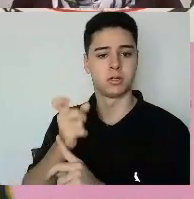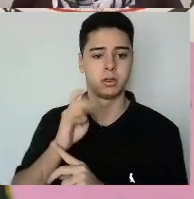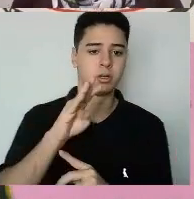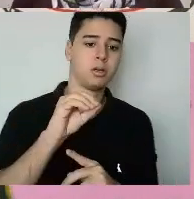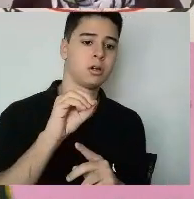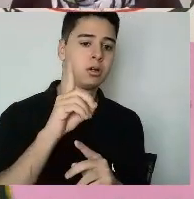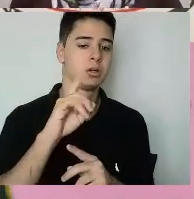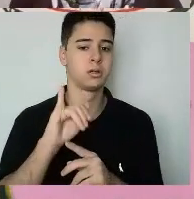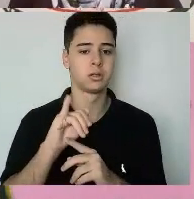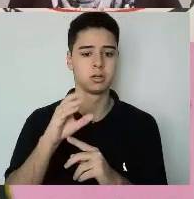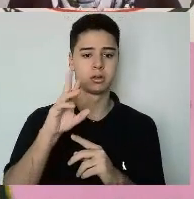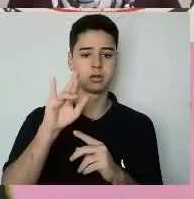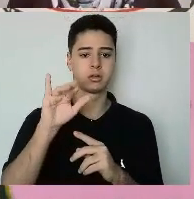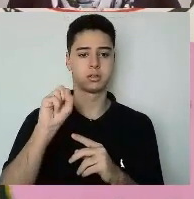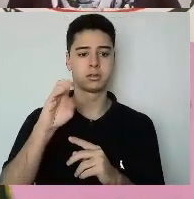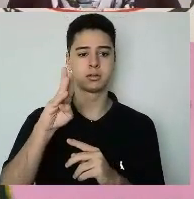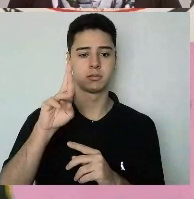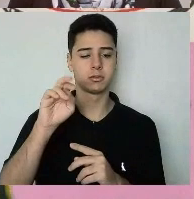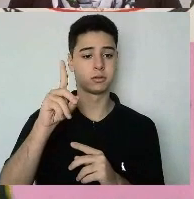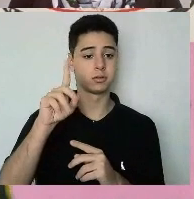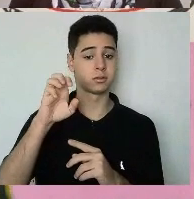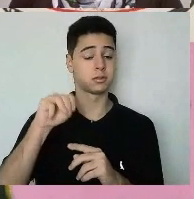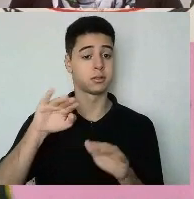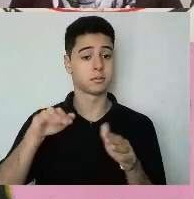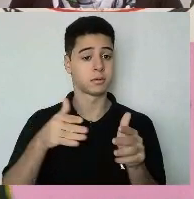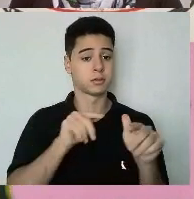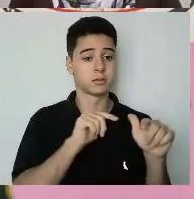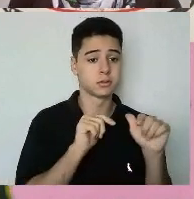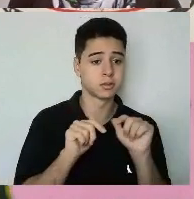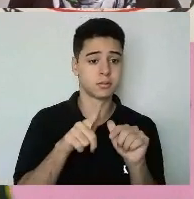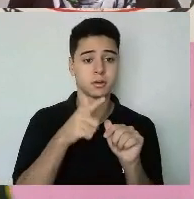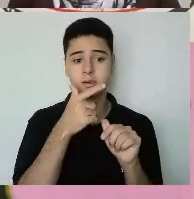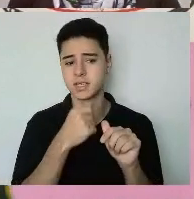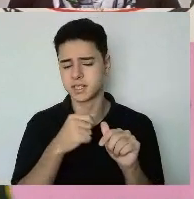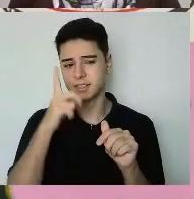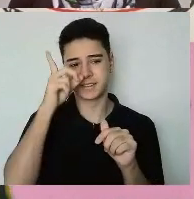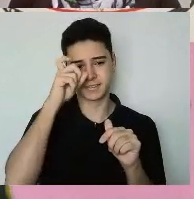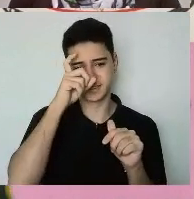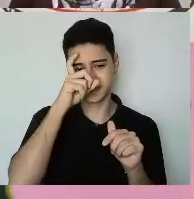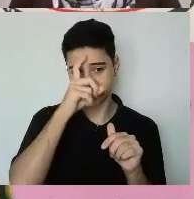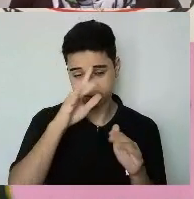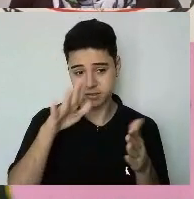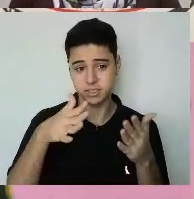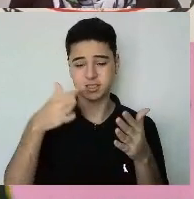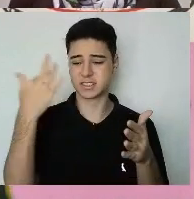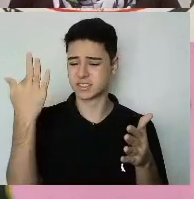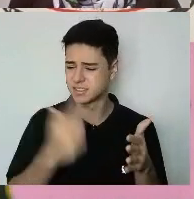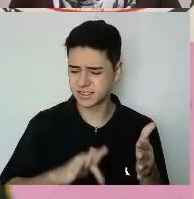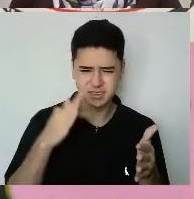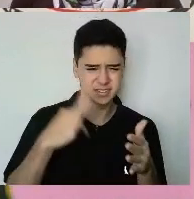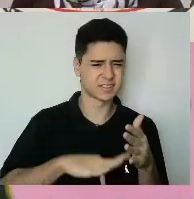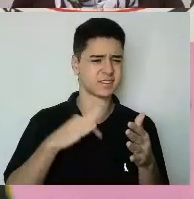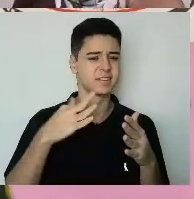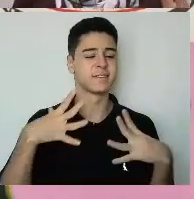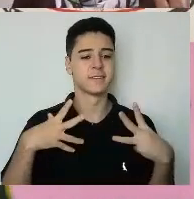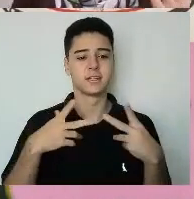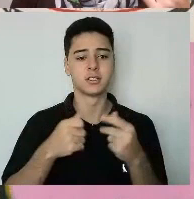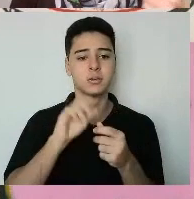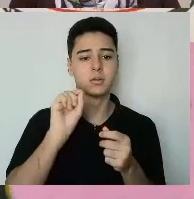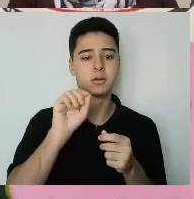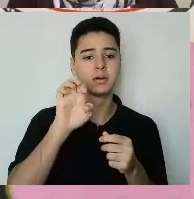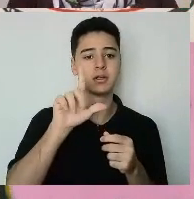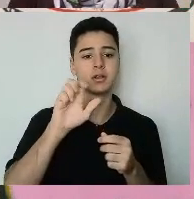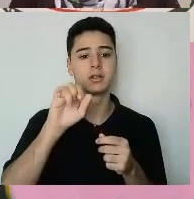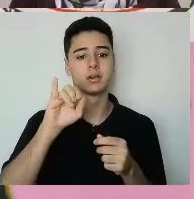Chris Burden, mas o trabalho dele é bem brutal, assim, bem mais brutal do que a Elaine Davidson, que é